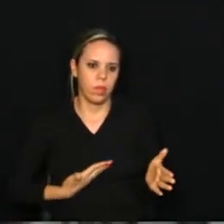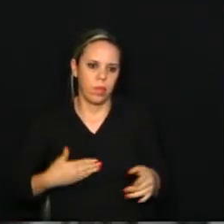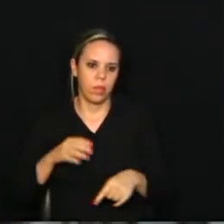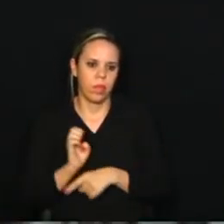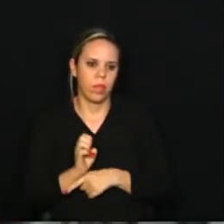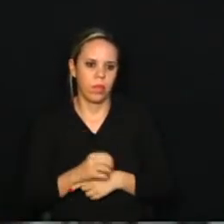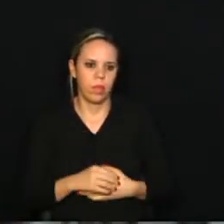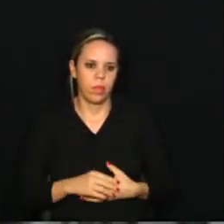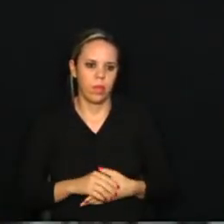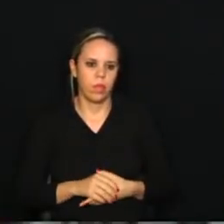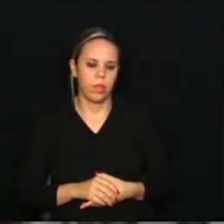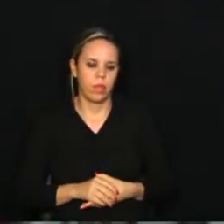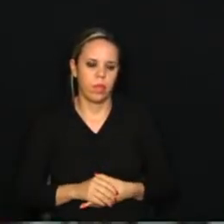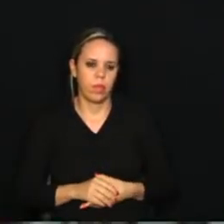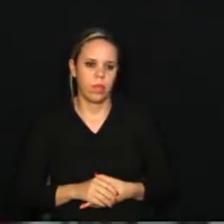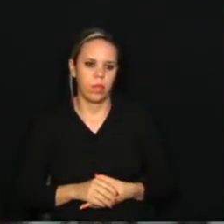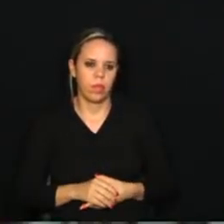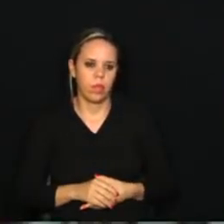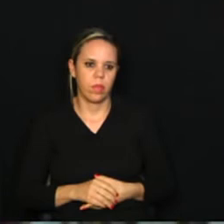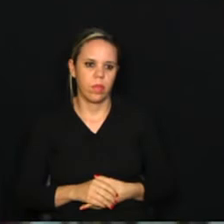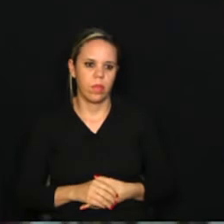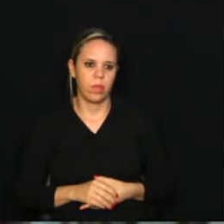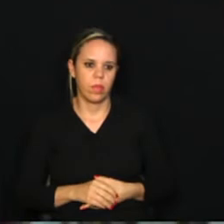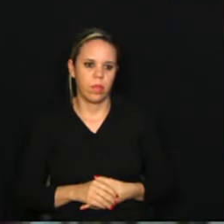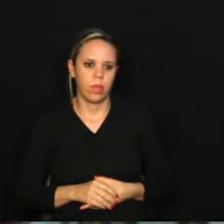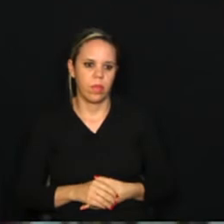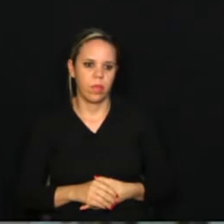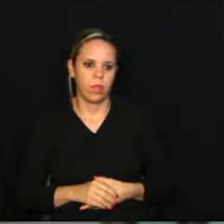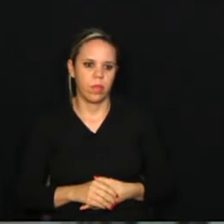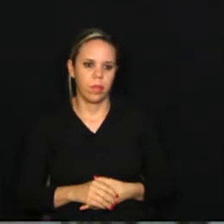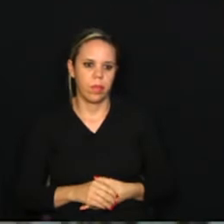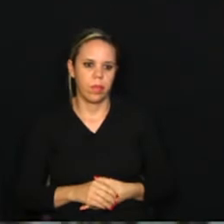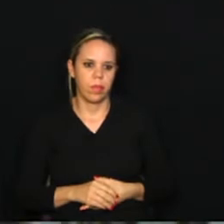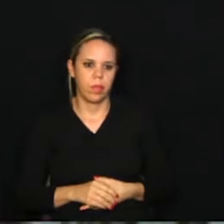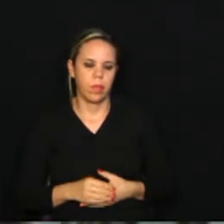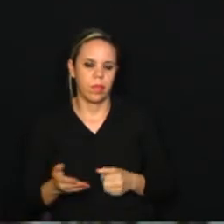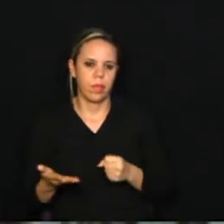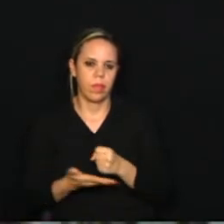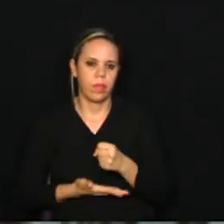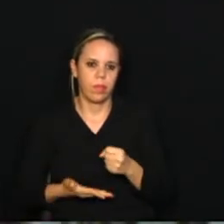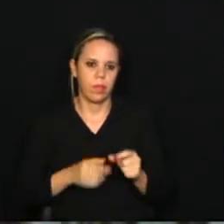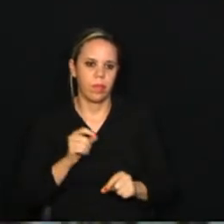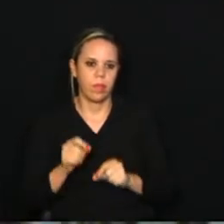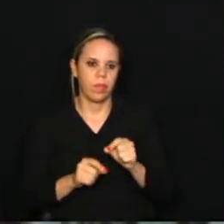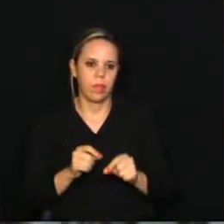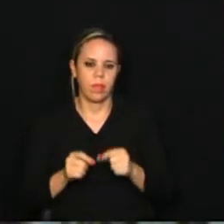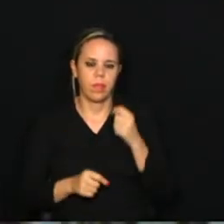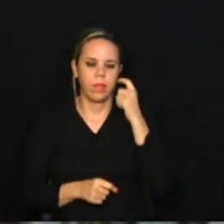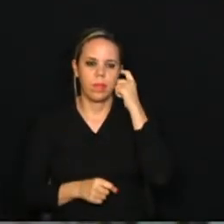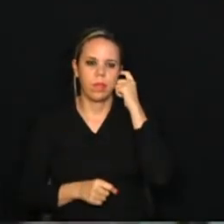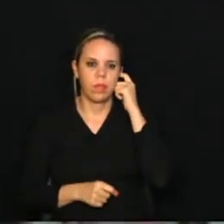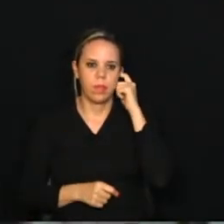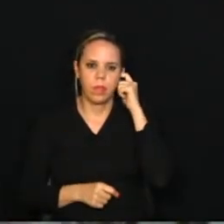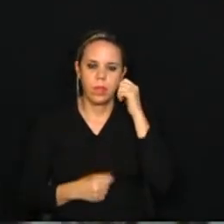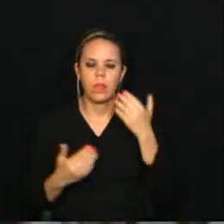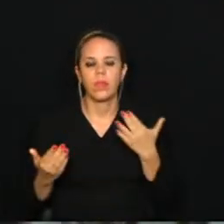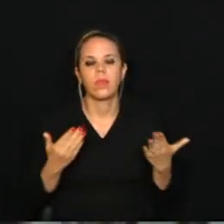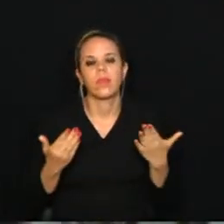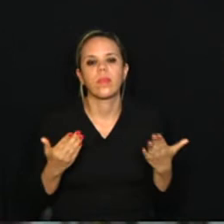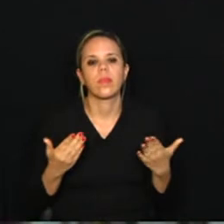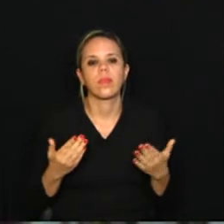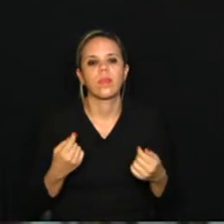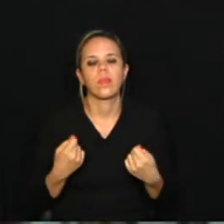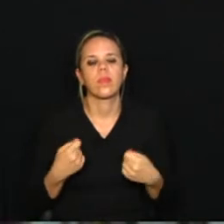né? A questão é, com base em quê? Quais as